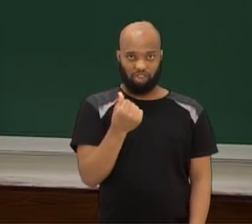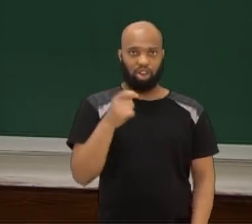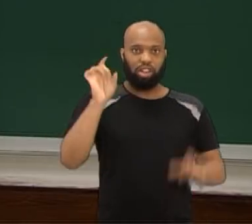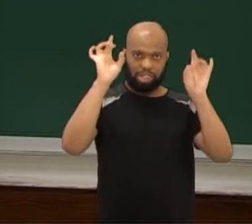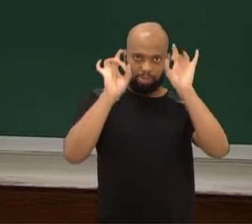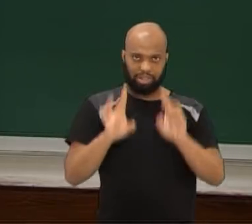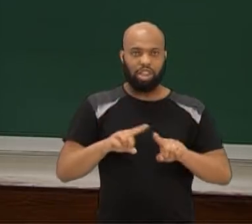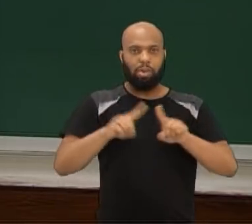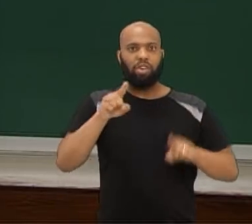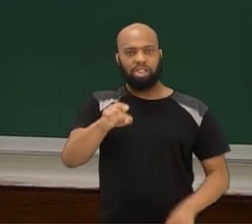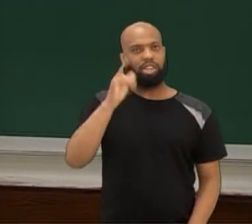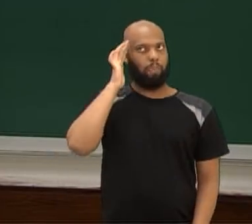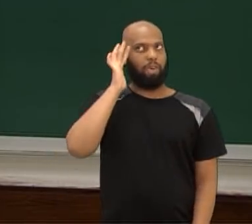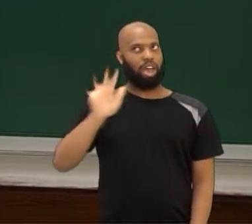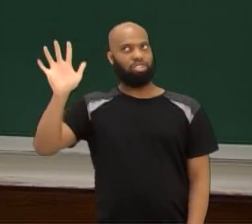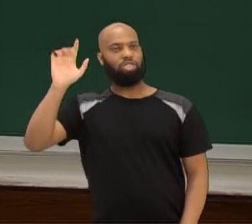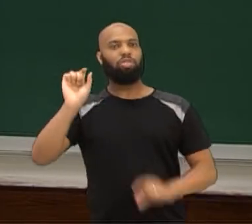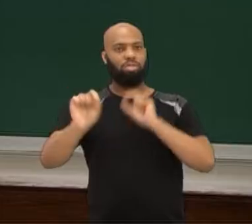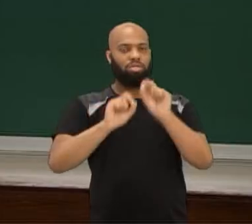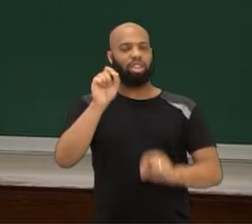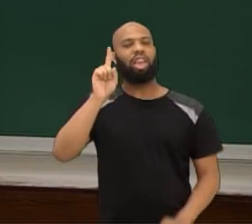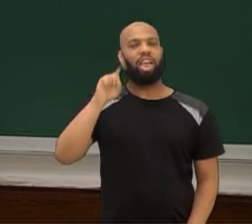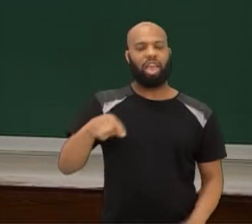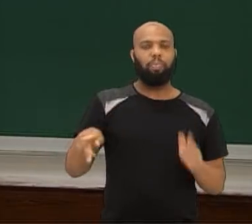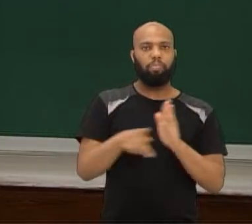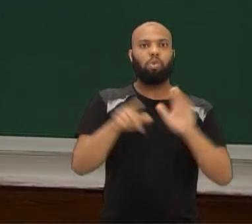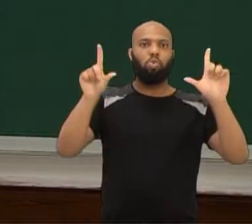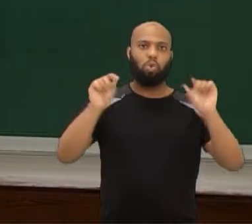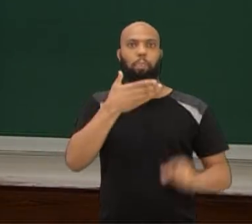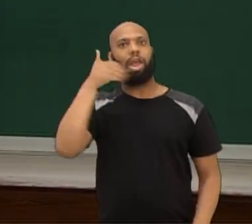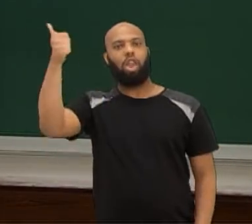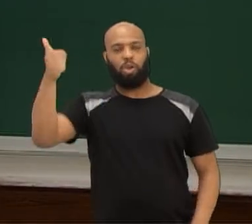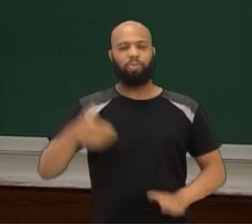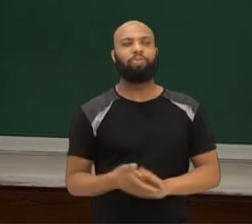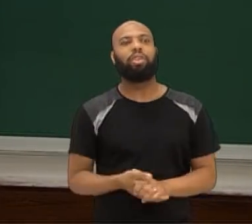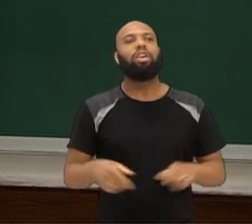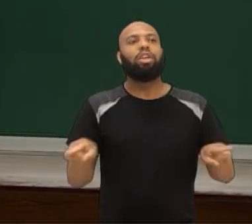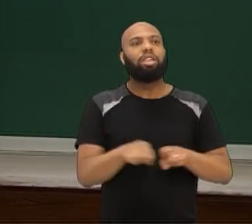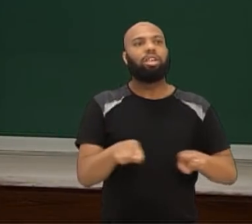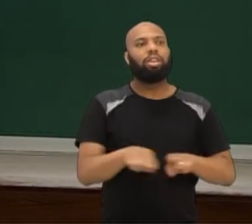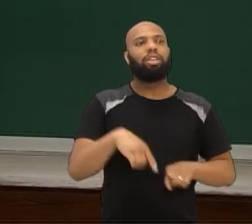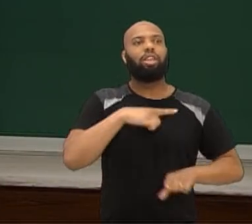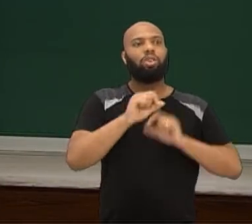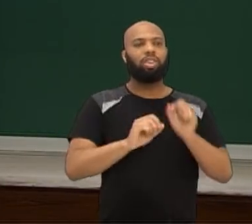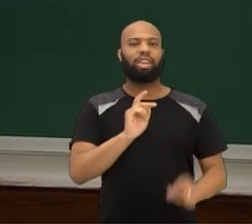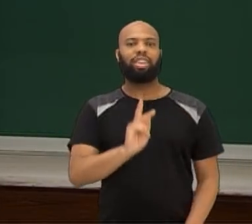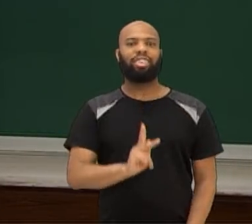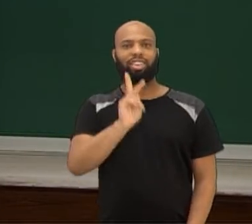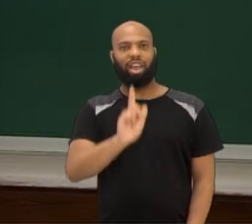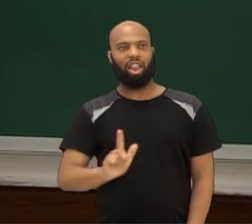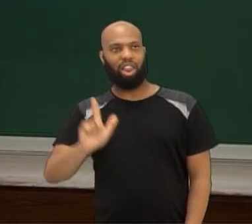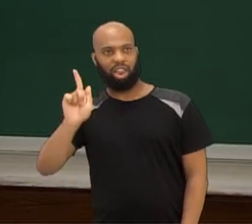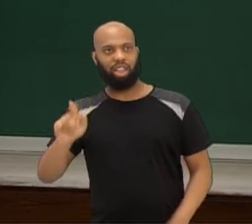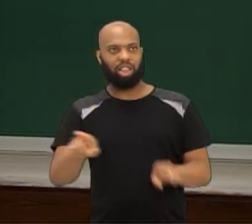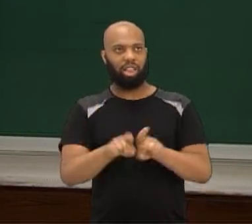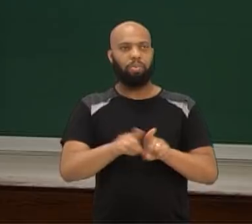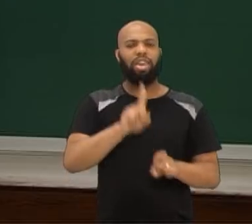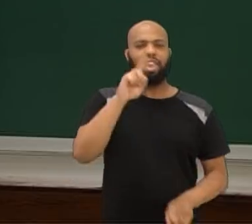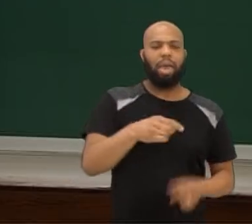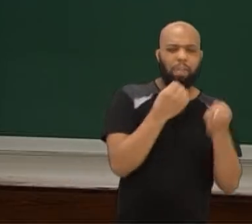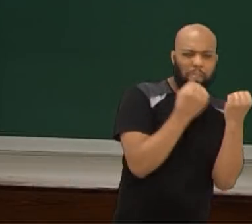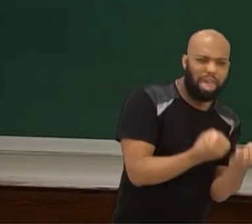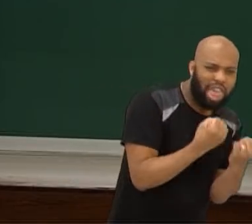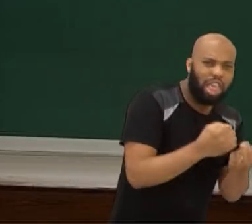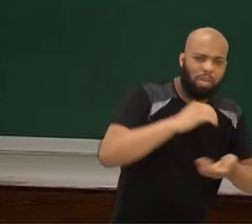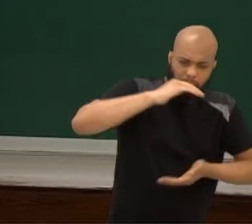especial, mas você já imagina que esse preço especial vai ser ainda melhor. Tenho também que ter ali como que ele é. Ele é por